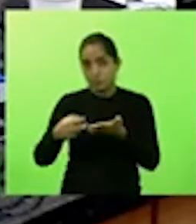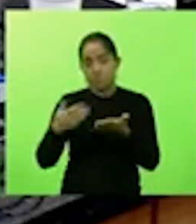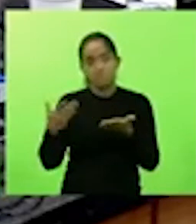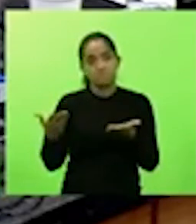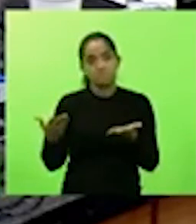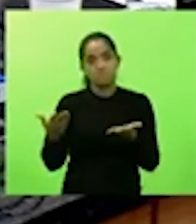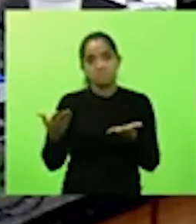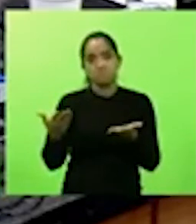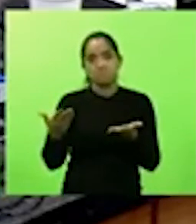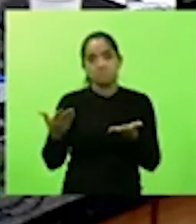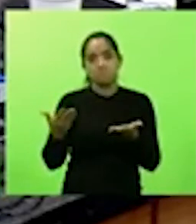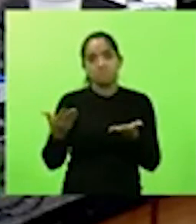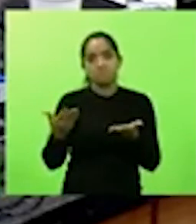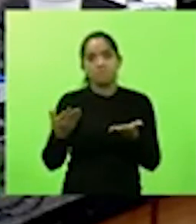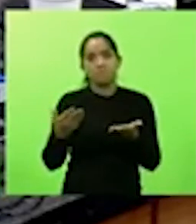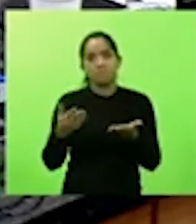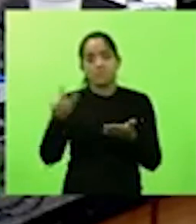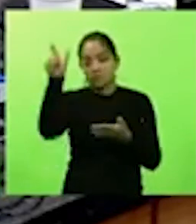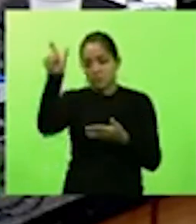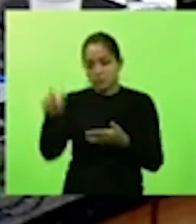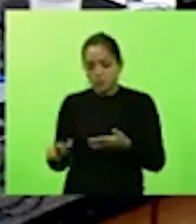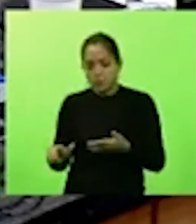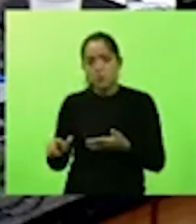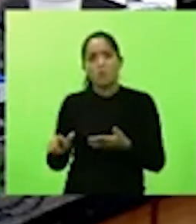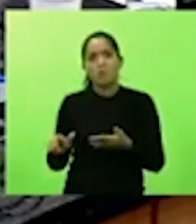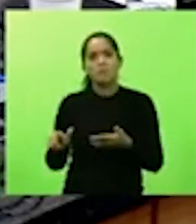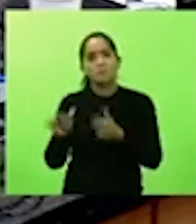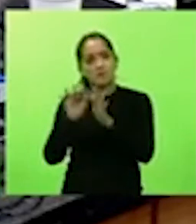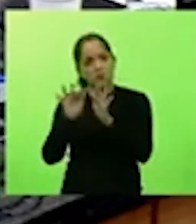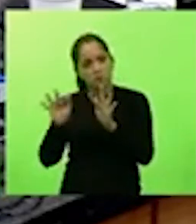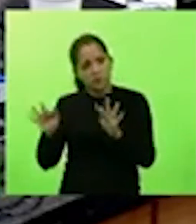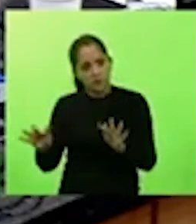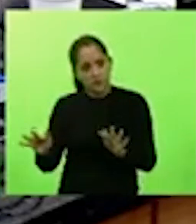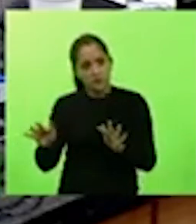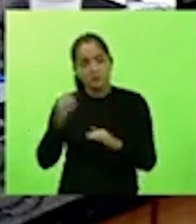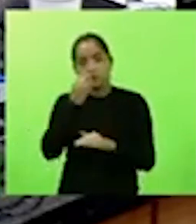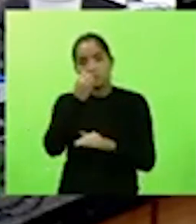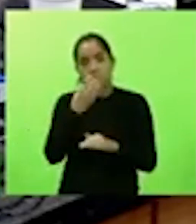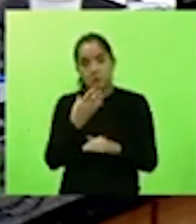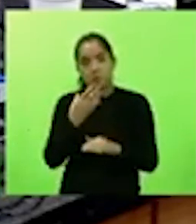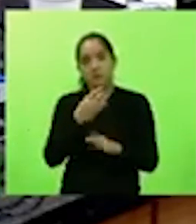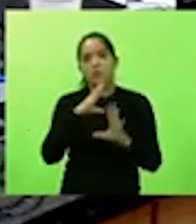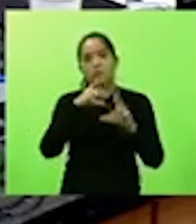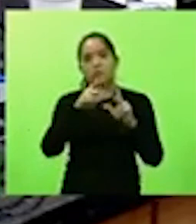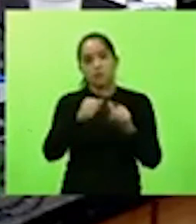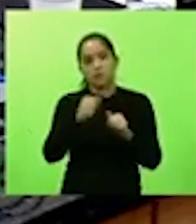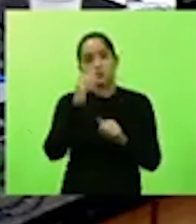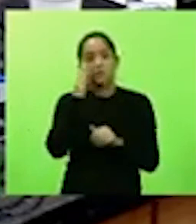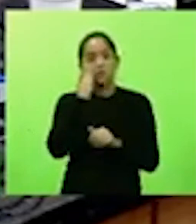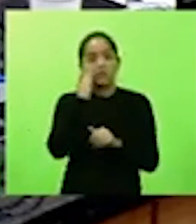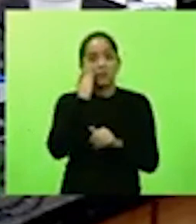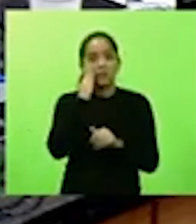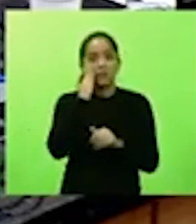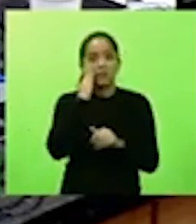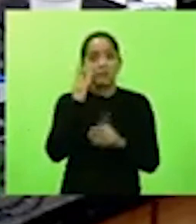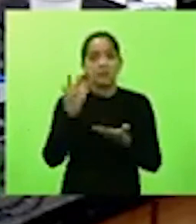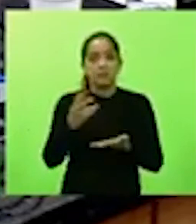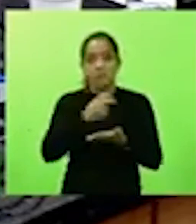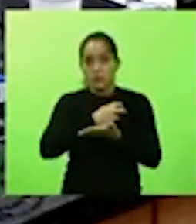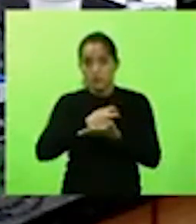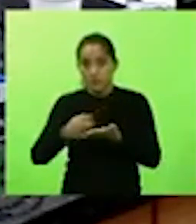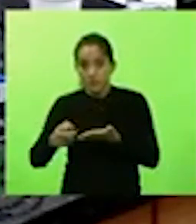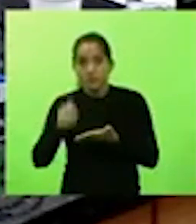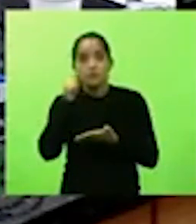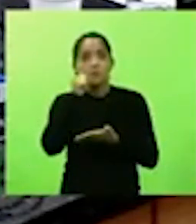impeachment. Um impeachment de um homem honesto. E todos nós aqui nesta casa sabemos disso. Um impeachment de uma